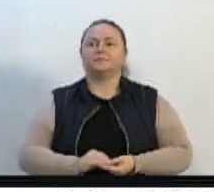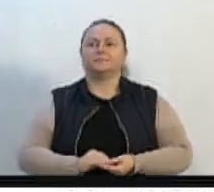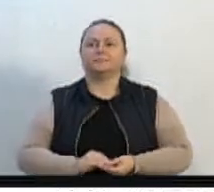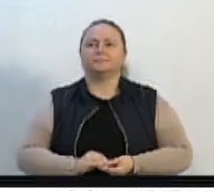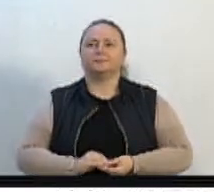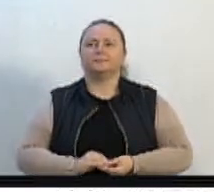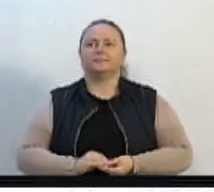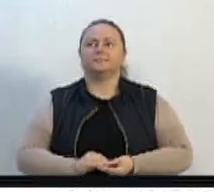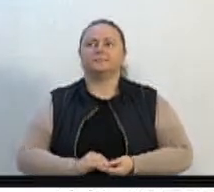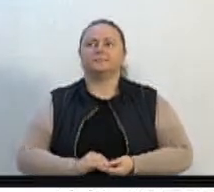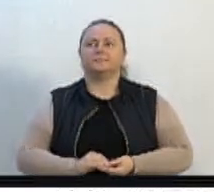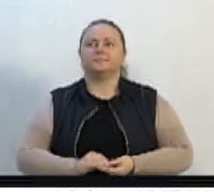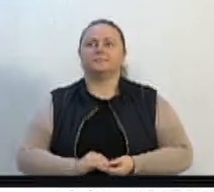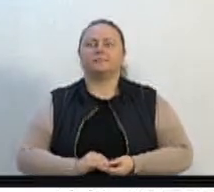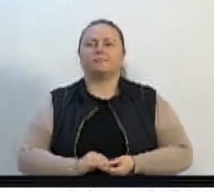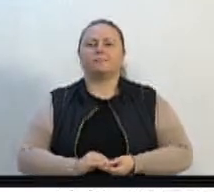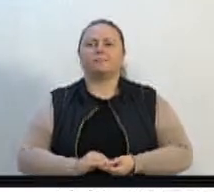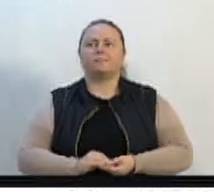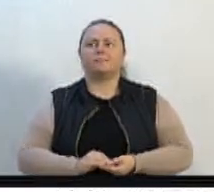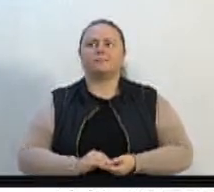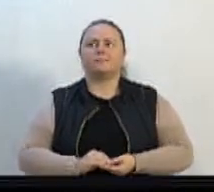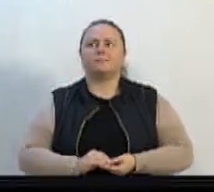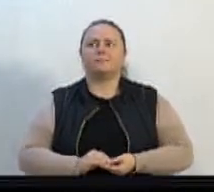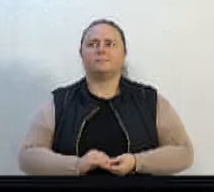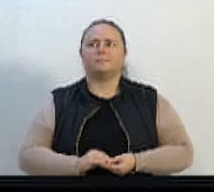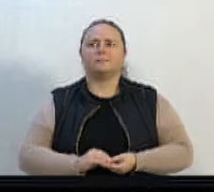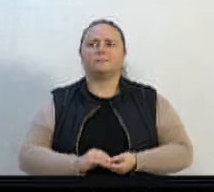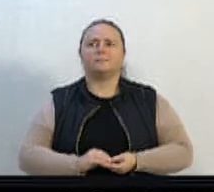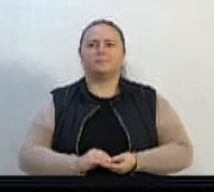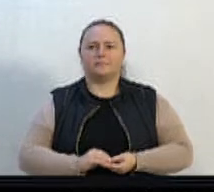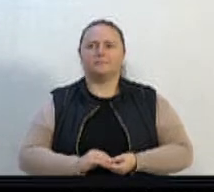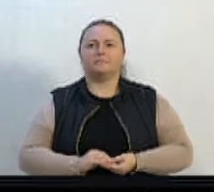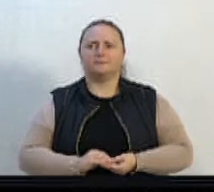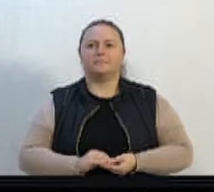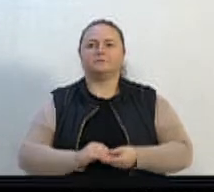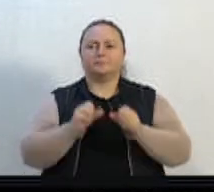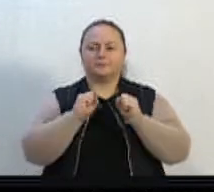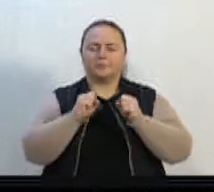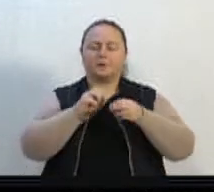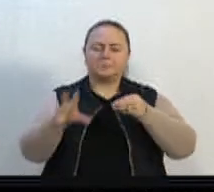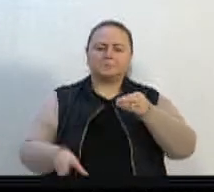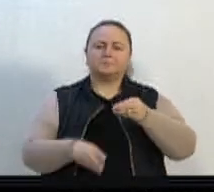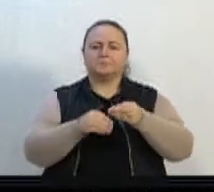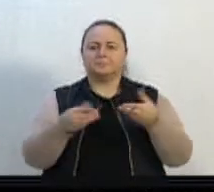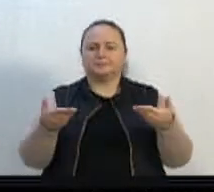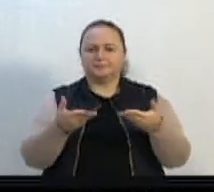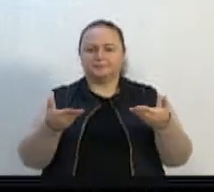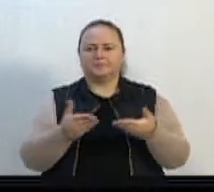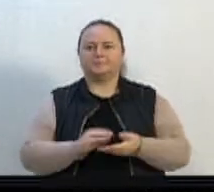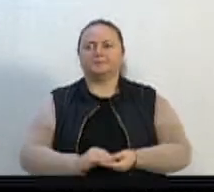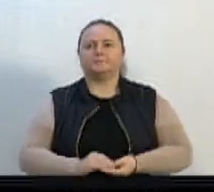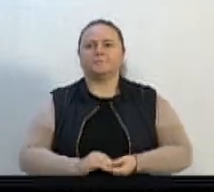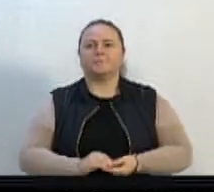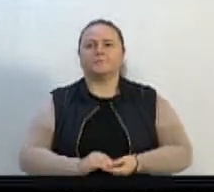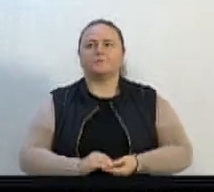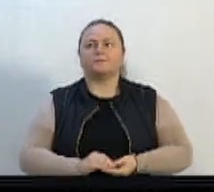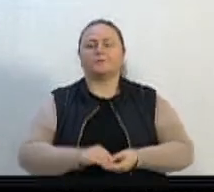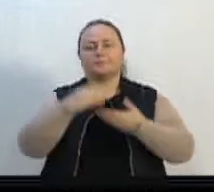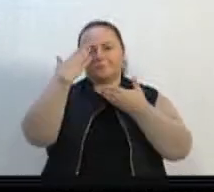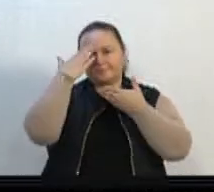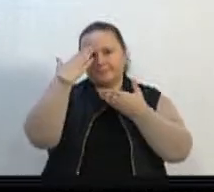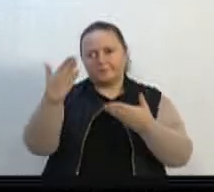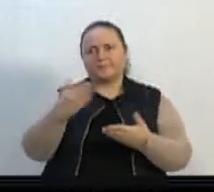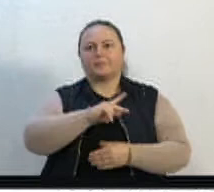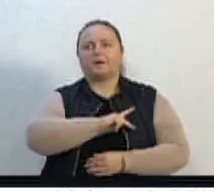Ito, só, por favor, agora sim, com seu microfone ligado, por favor, fique à vontade para fazer uso da palavra. Obrigado, presidente.